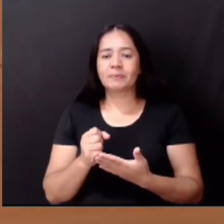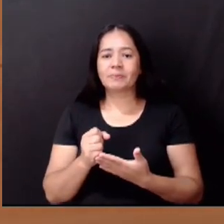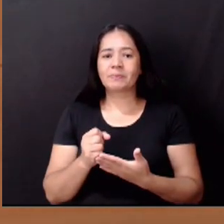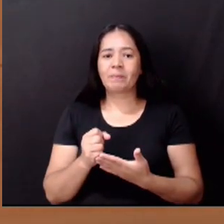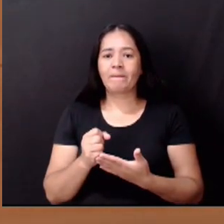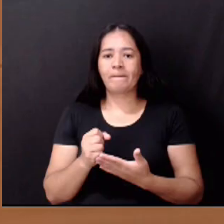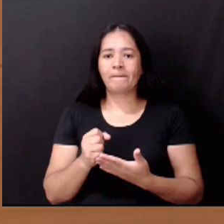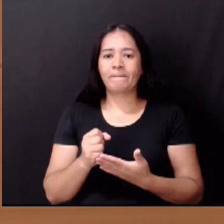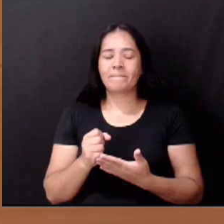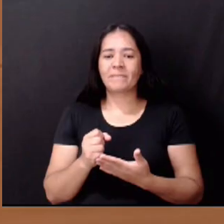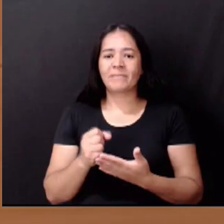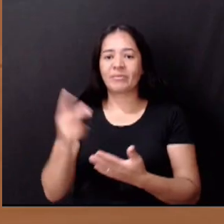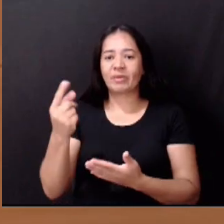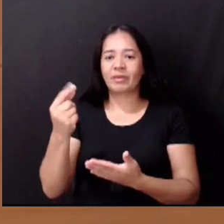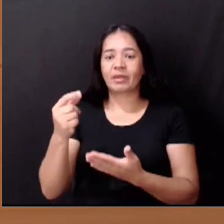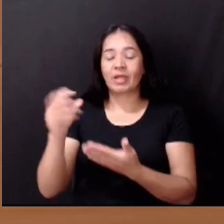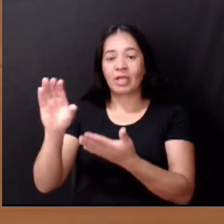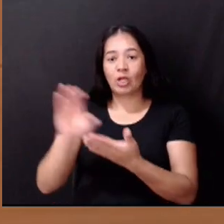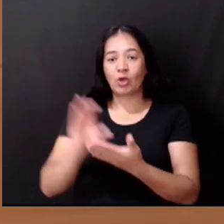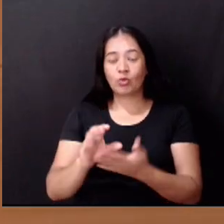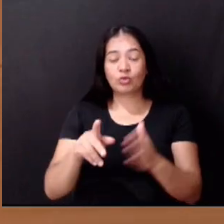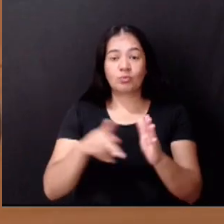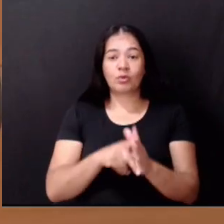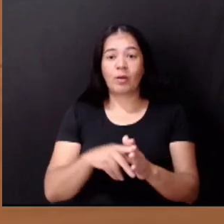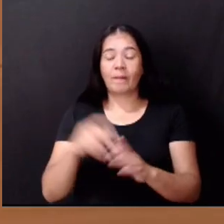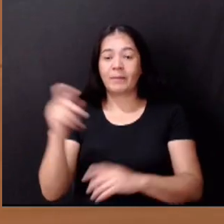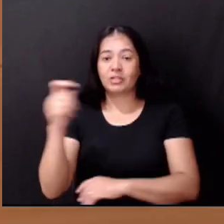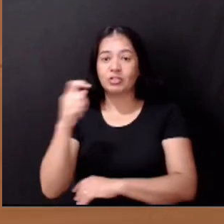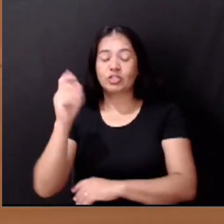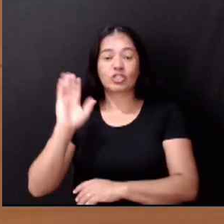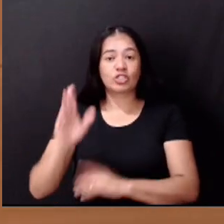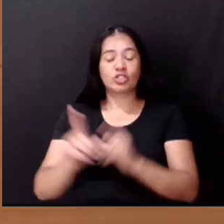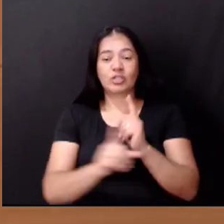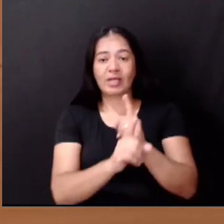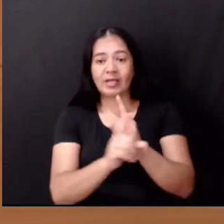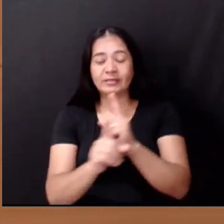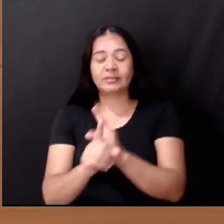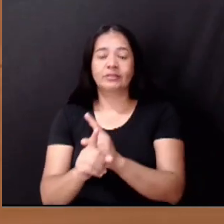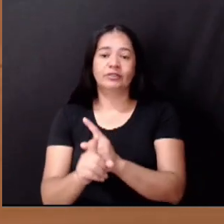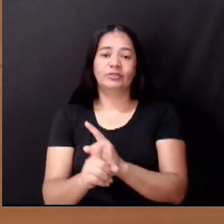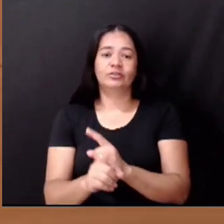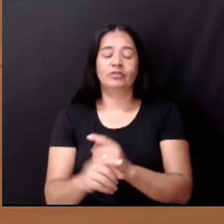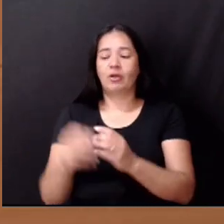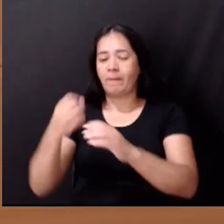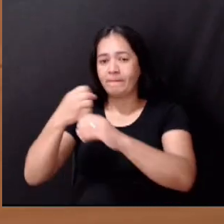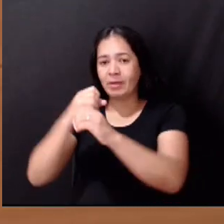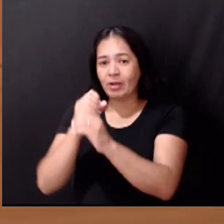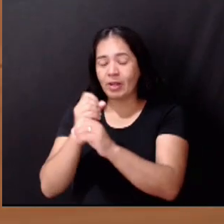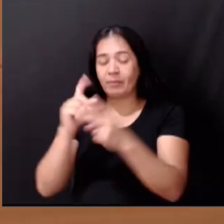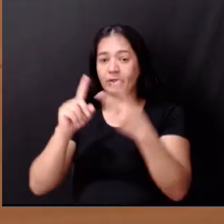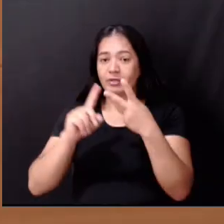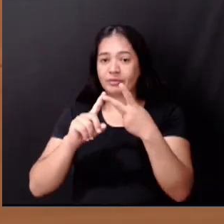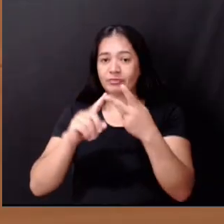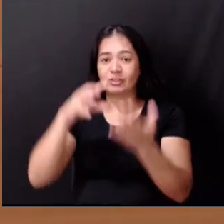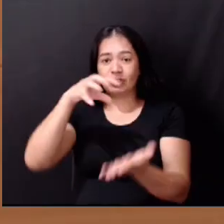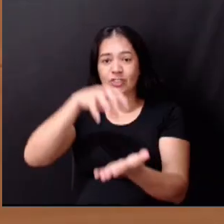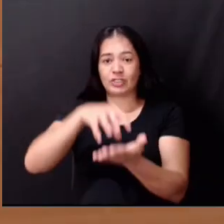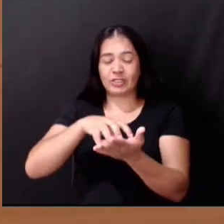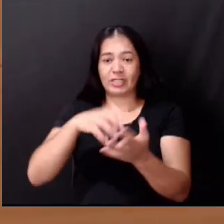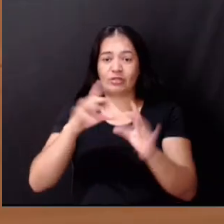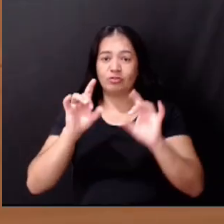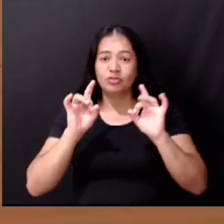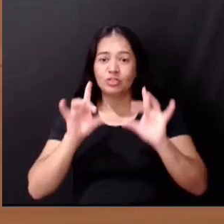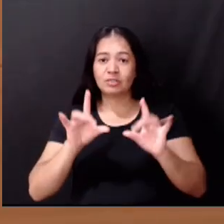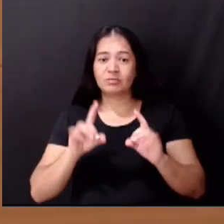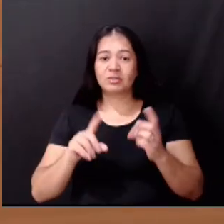recurso para as entidades que hoje já faz o atendimento. Então, laboratório de pesquisa, centros de especialidade e depois